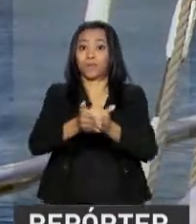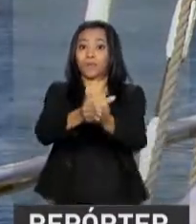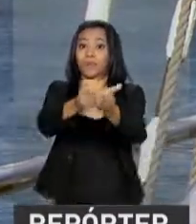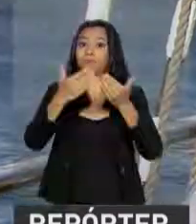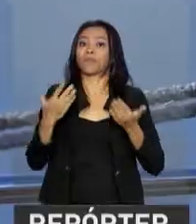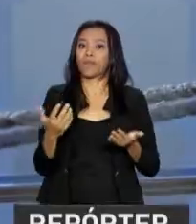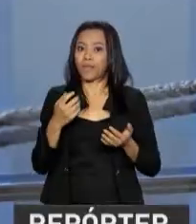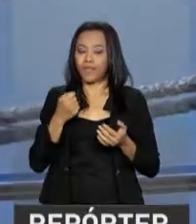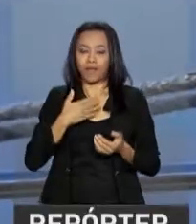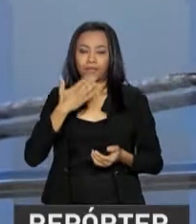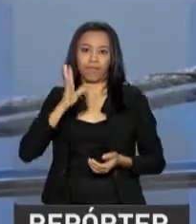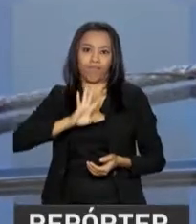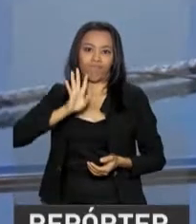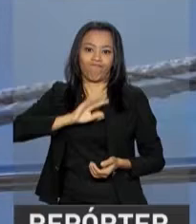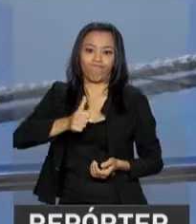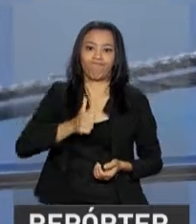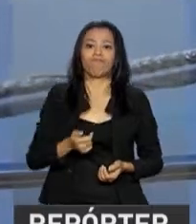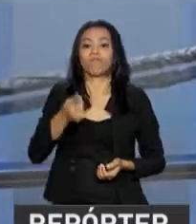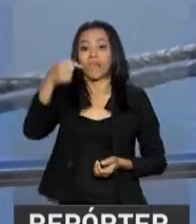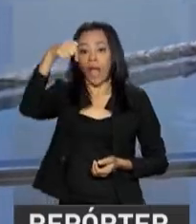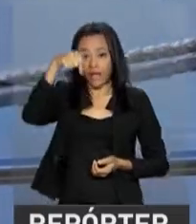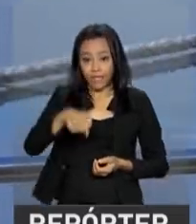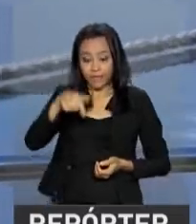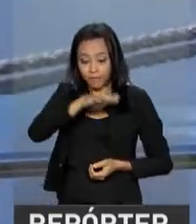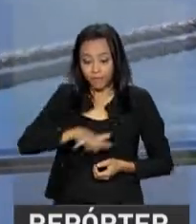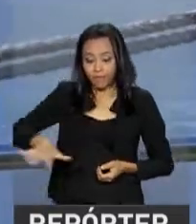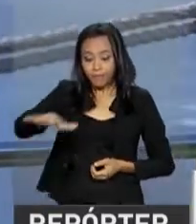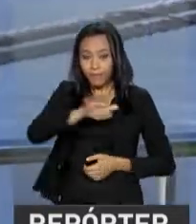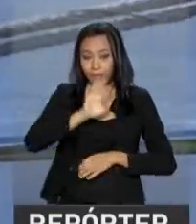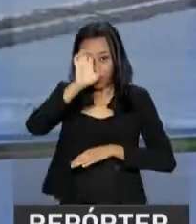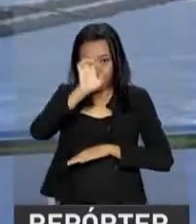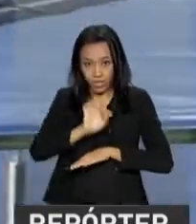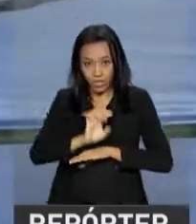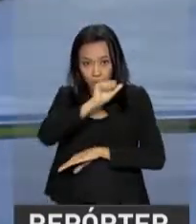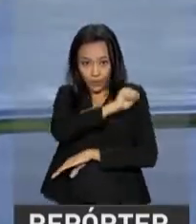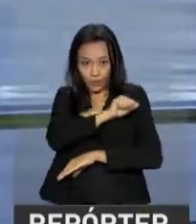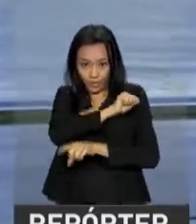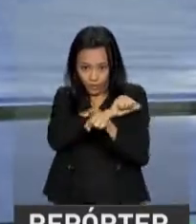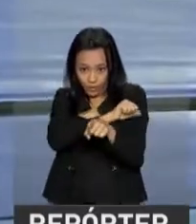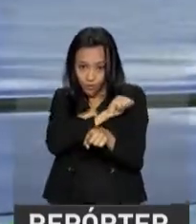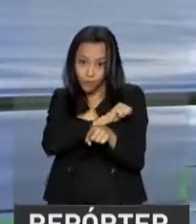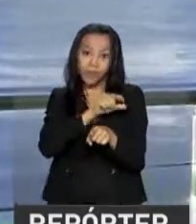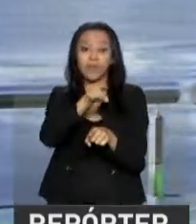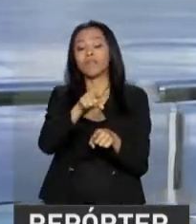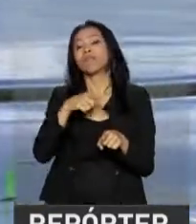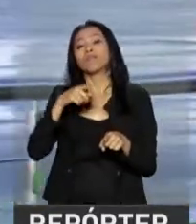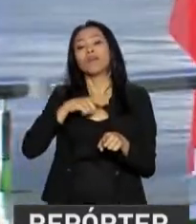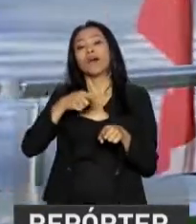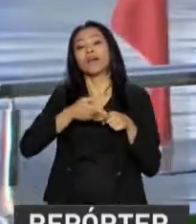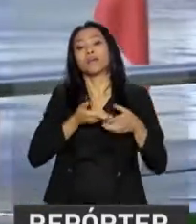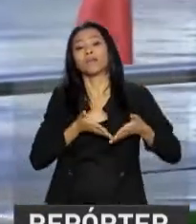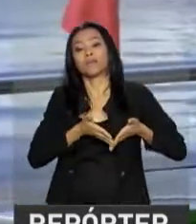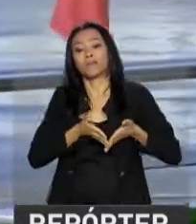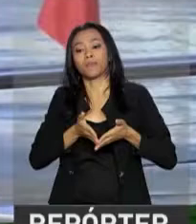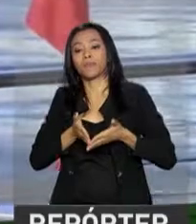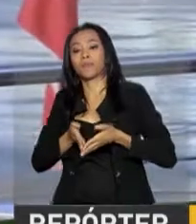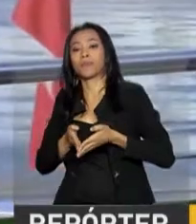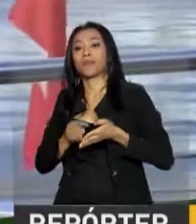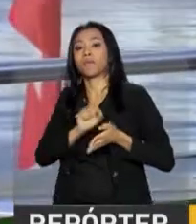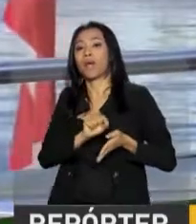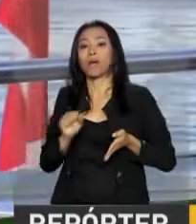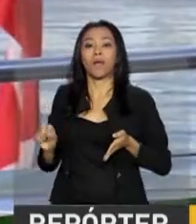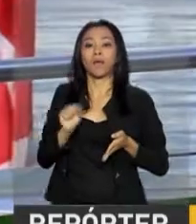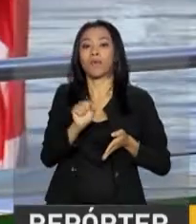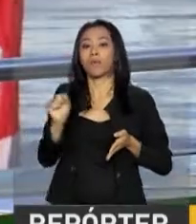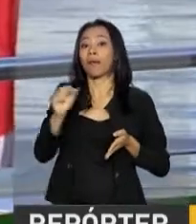muito interessante. Daqui do Pier Mauá, no Porto do Rio de Janeiro, o Cisne Branco parte para uma regata que vai passar por outros 10